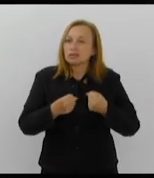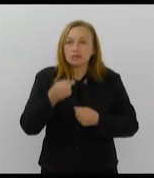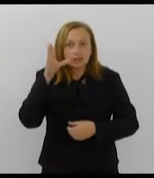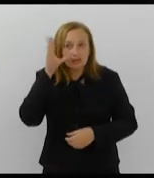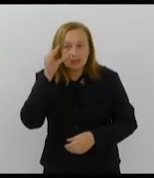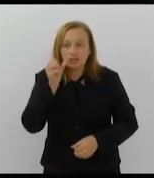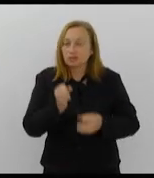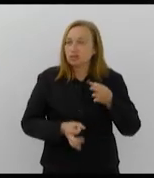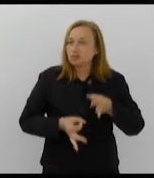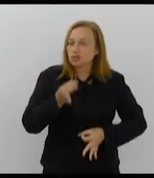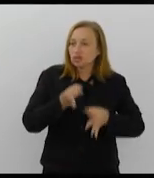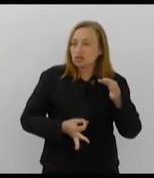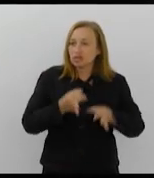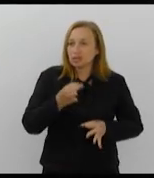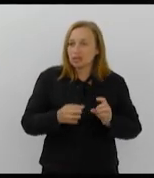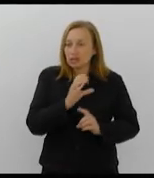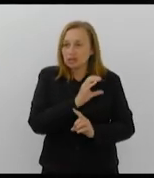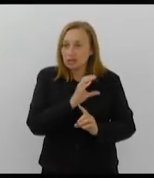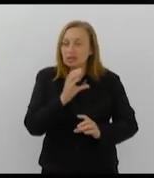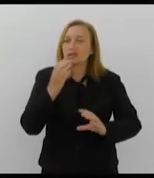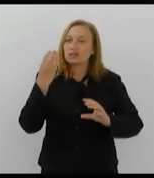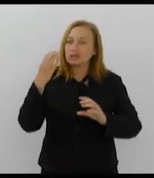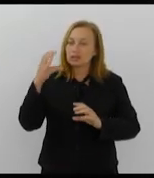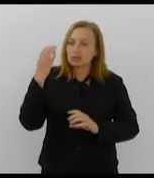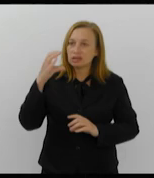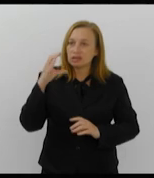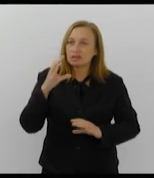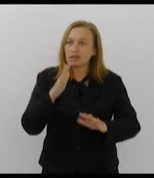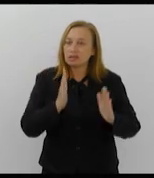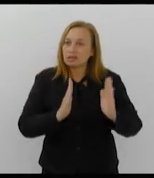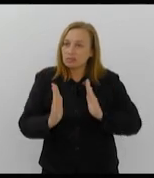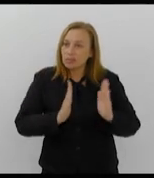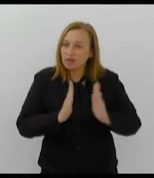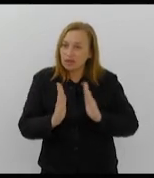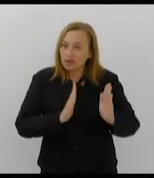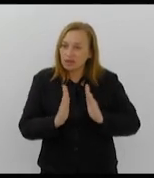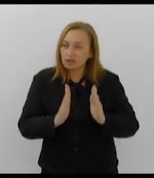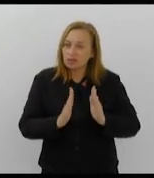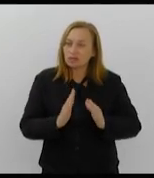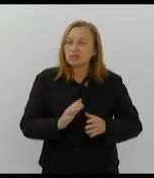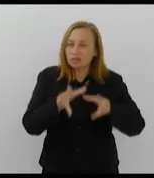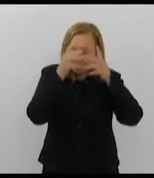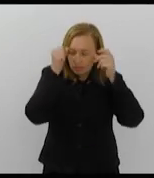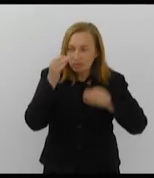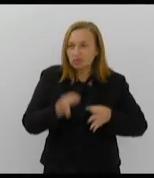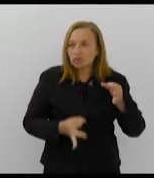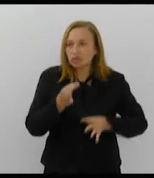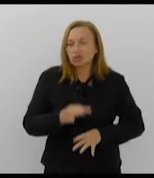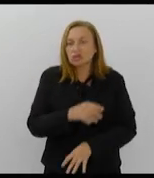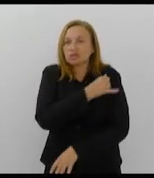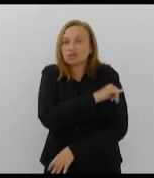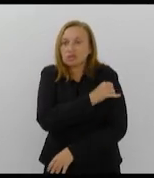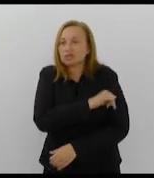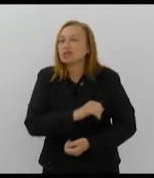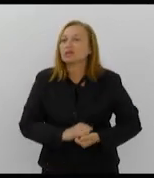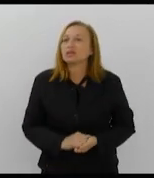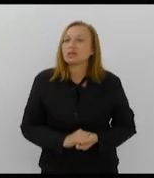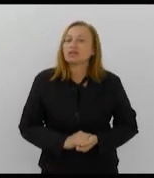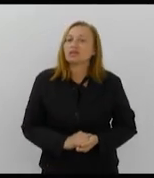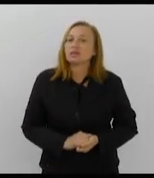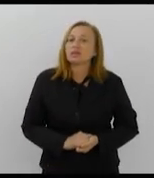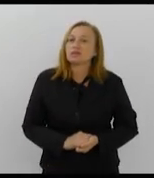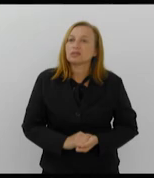justiça e eficiência. Durante esse período, pude contribuir com o Tribunal de Justiça do Rio de Janeiro, se mantivesse como tribunais